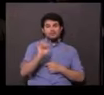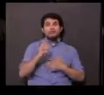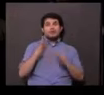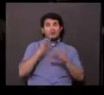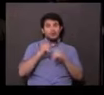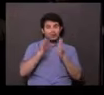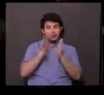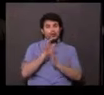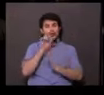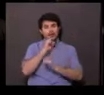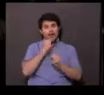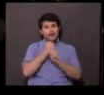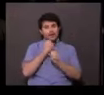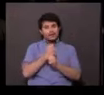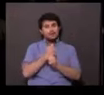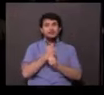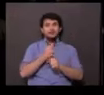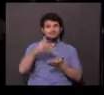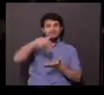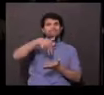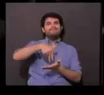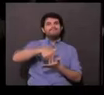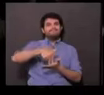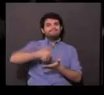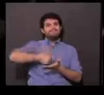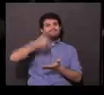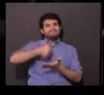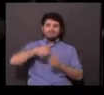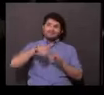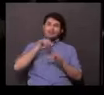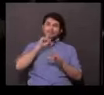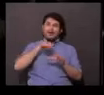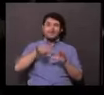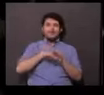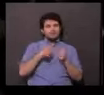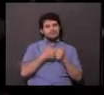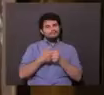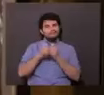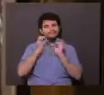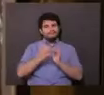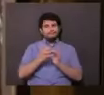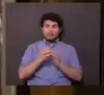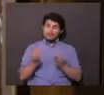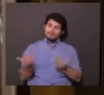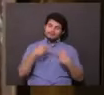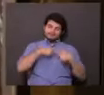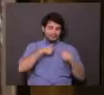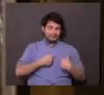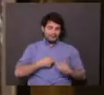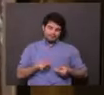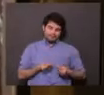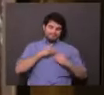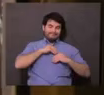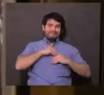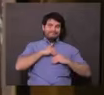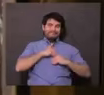puderem fazer a porem-se de pé para melhor participarem na oração. Acolhamos no coração o